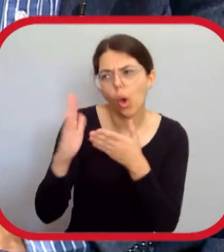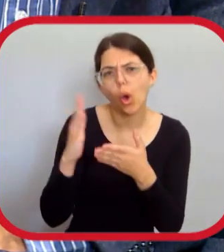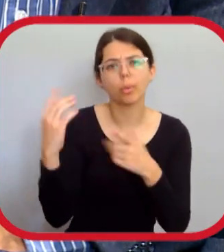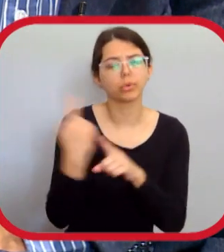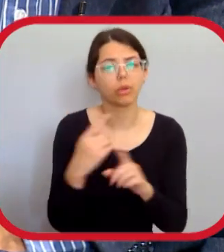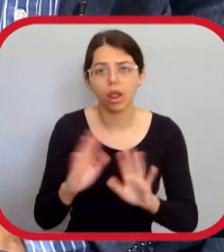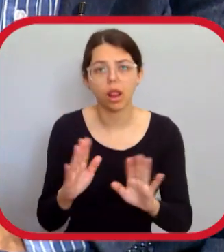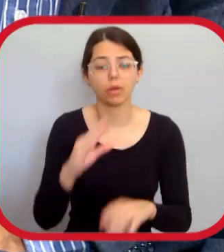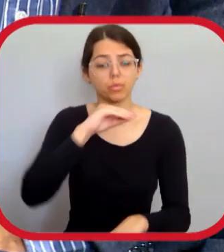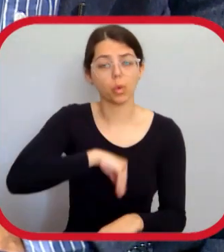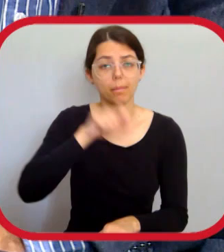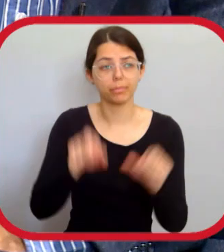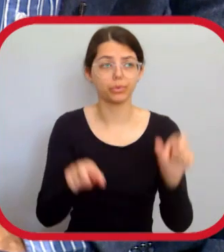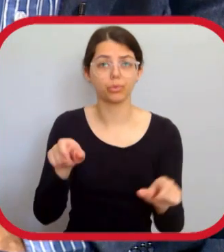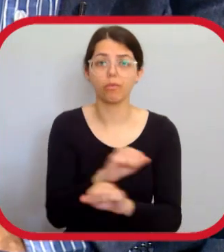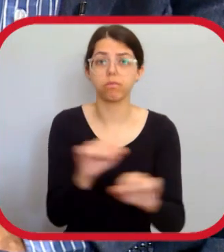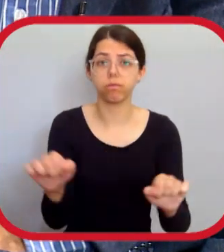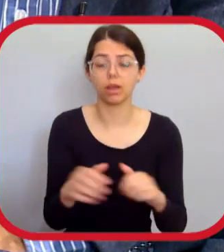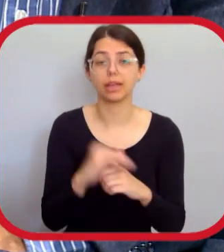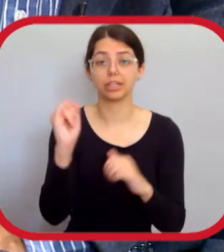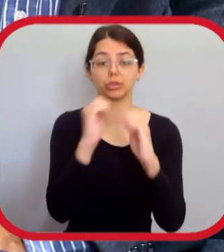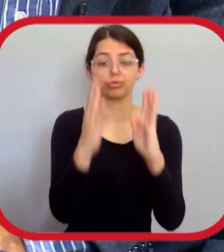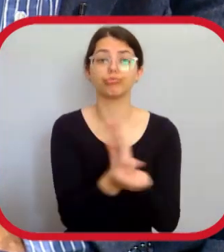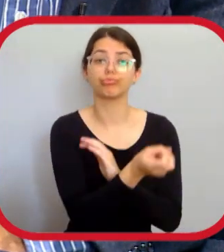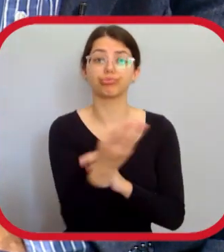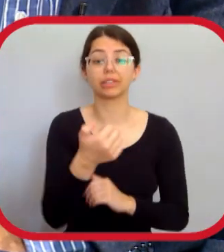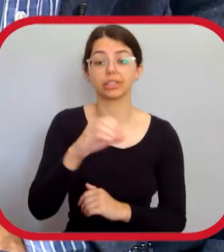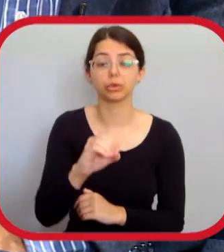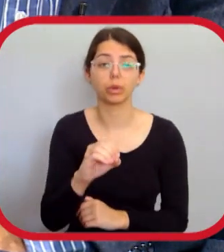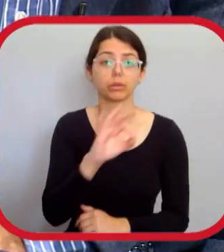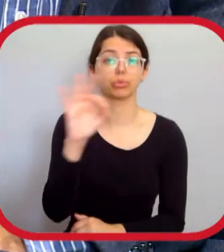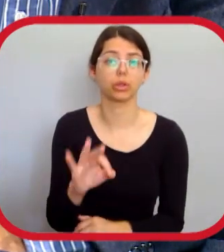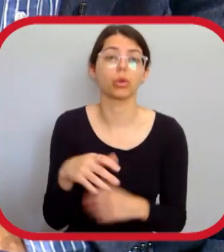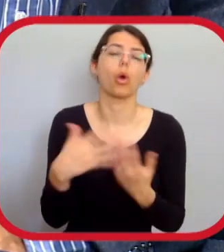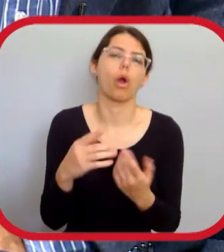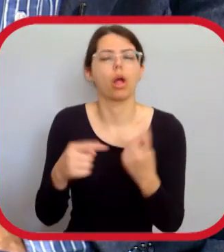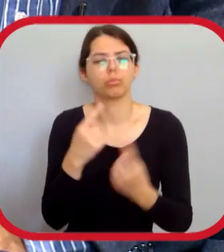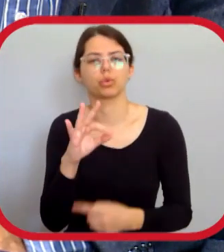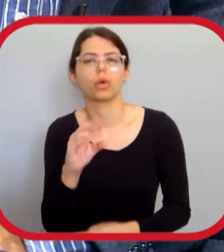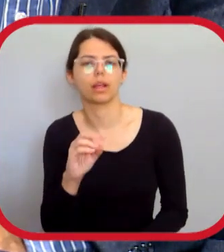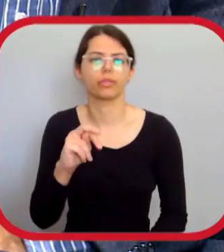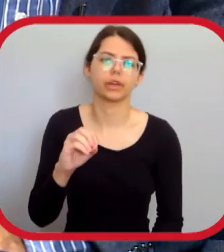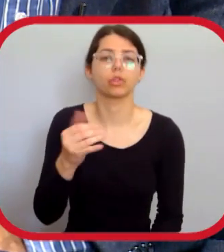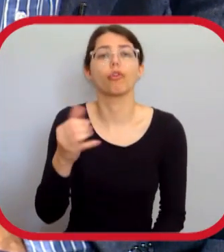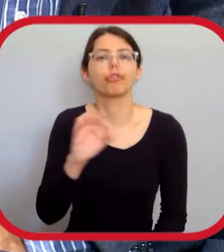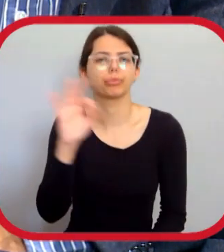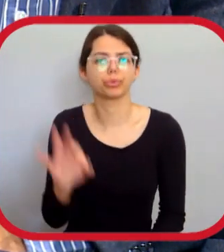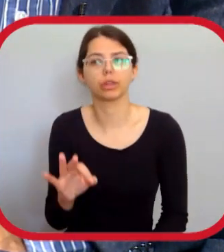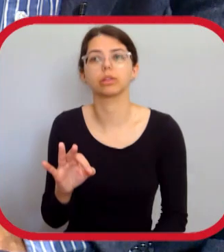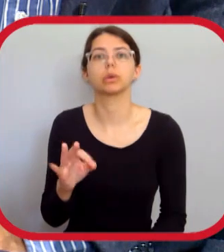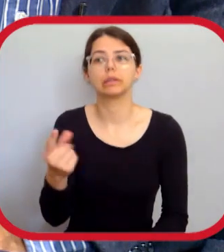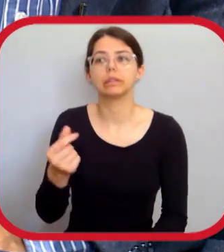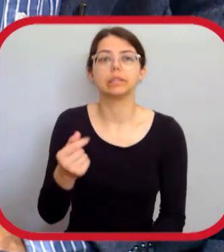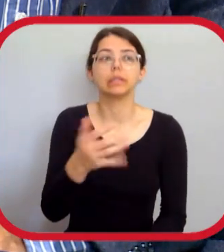das obras, estamos a falar dos salários das pessoas. As instituições têm que encontrar 50%, enfim, outras 40%, outras 30%, outras